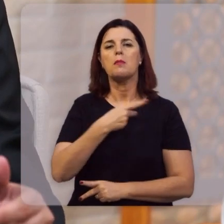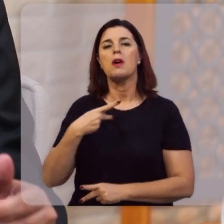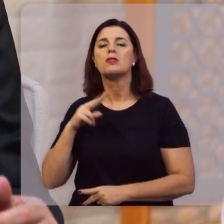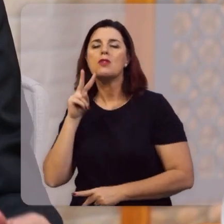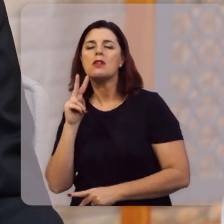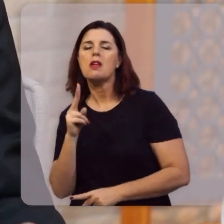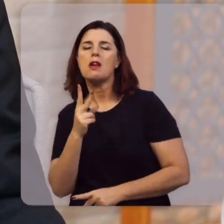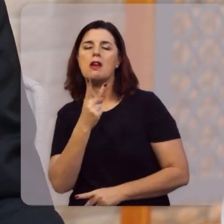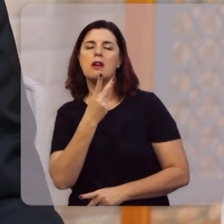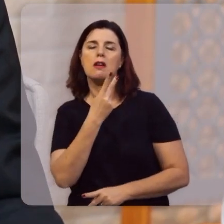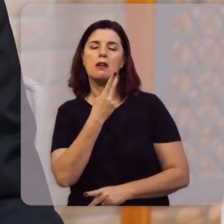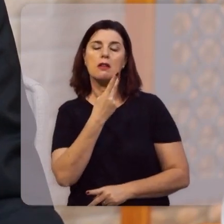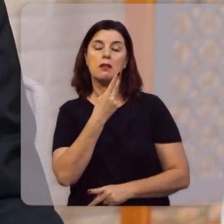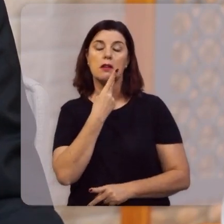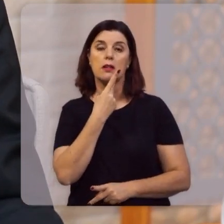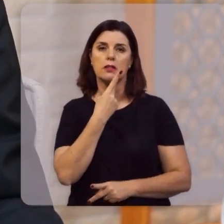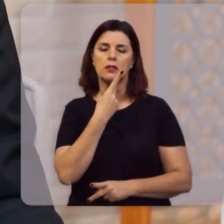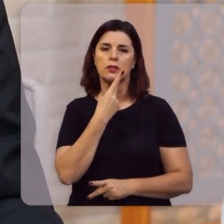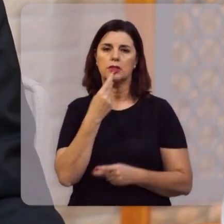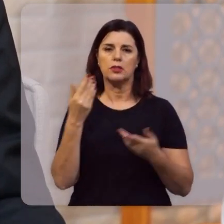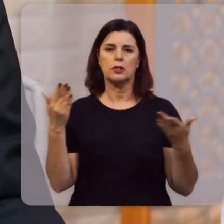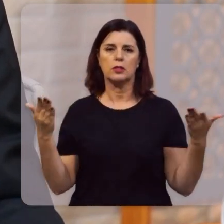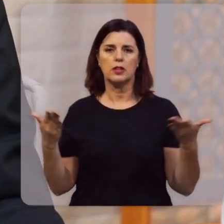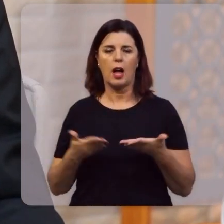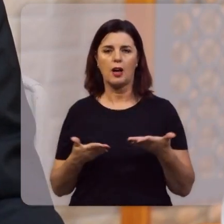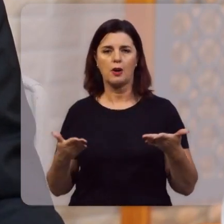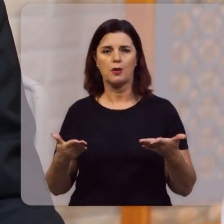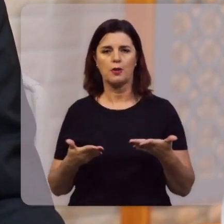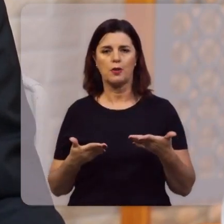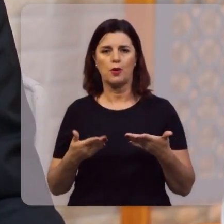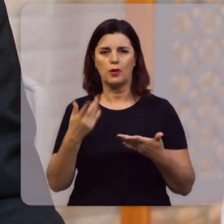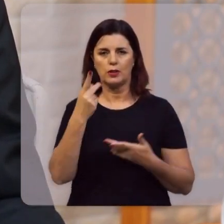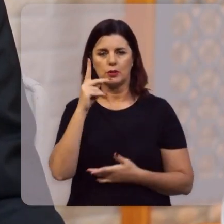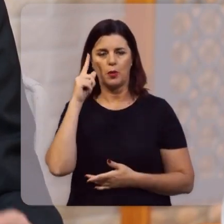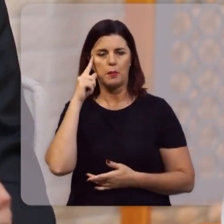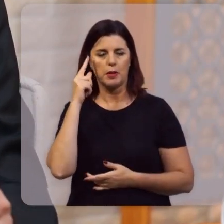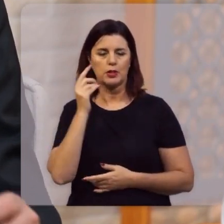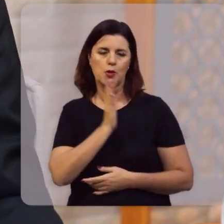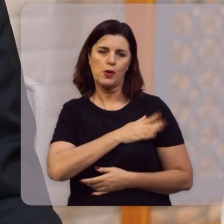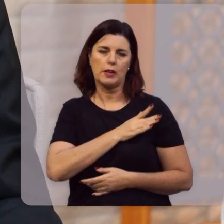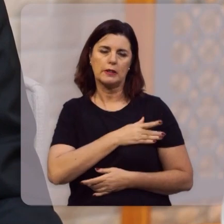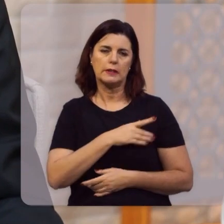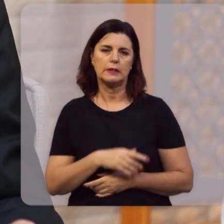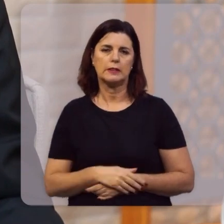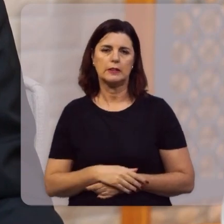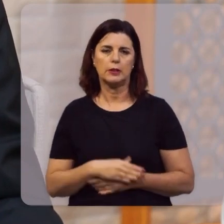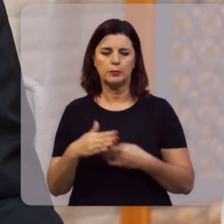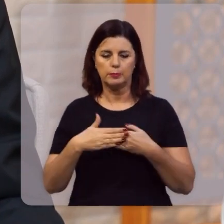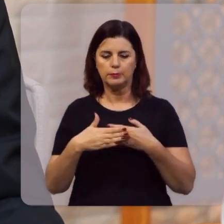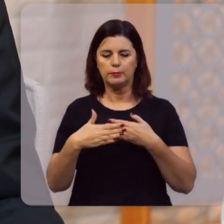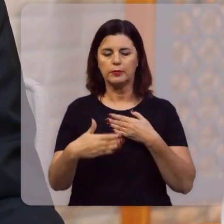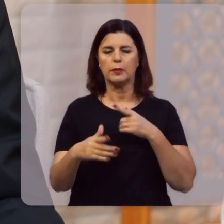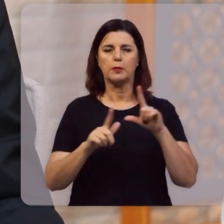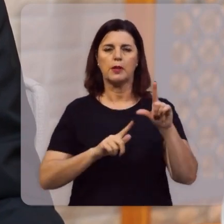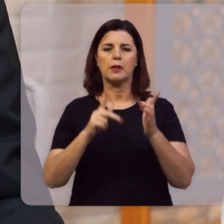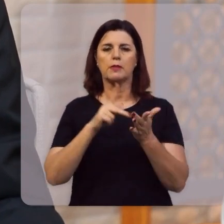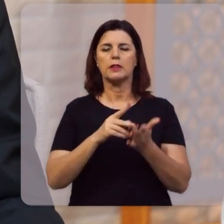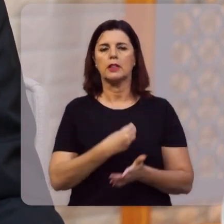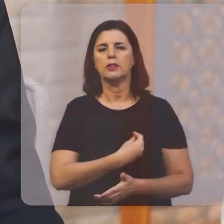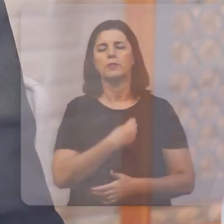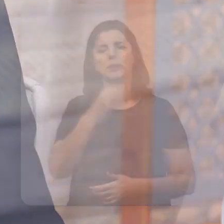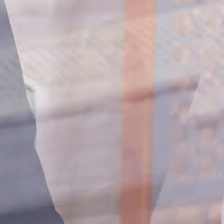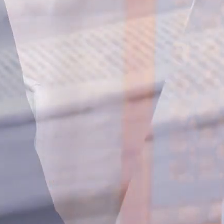Lopes trazendo a mensagem da parte de Deus à sua mente e ao seu coração. Daqui a pouco, no programa Verdade e Vida.